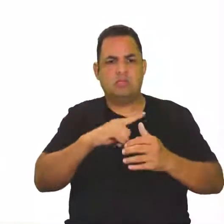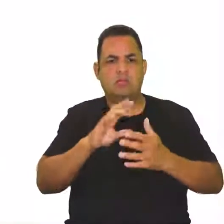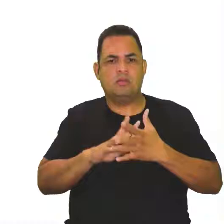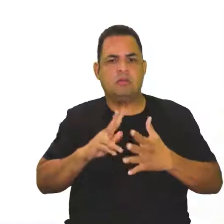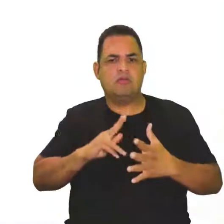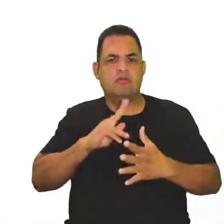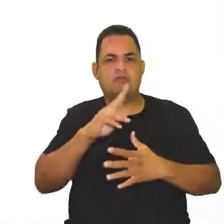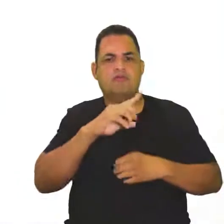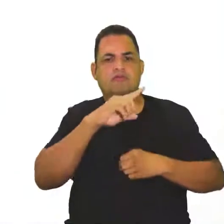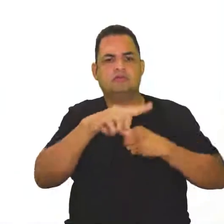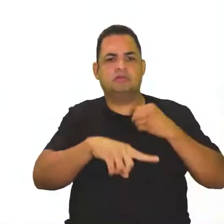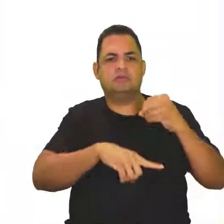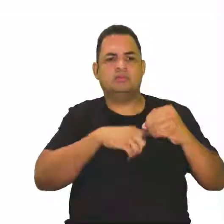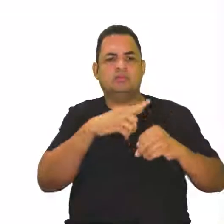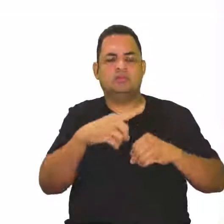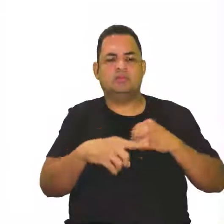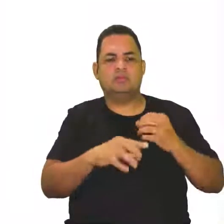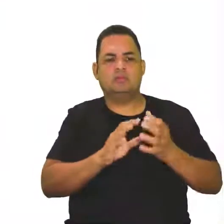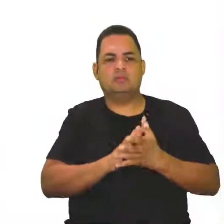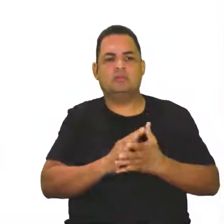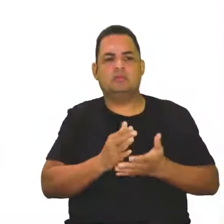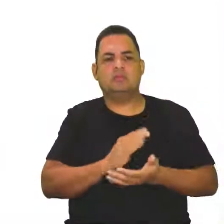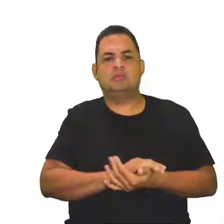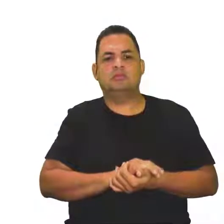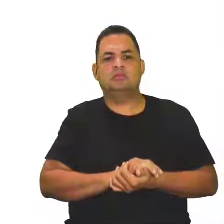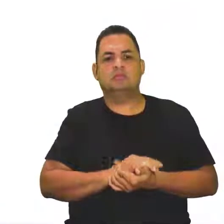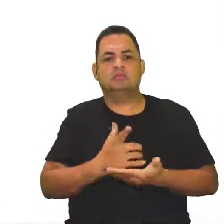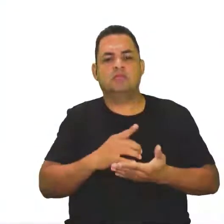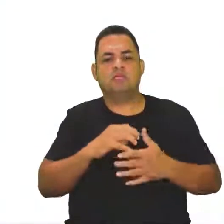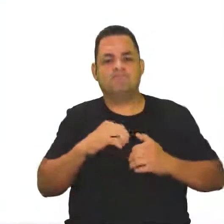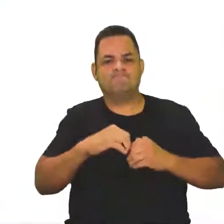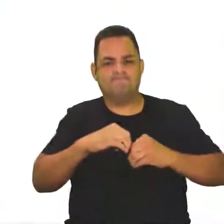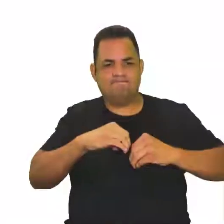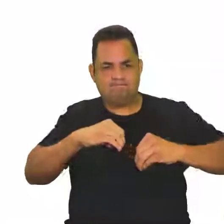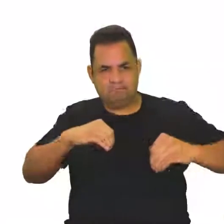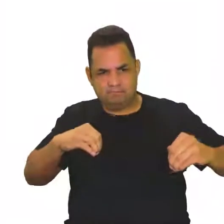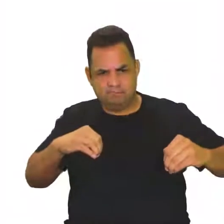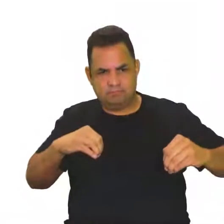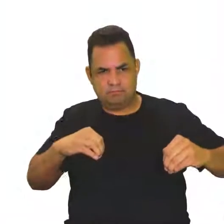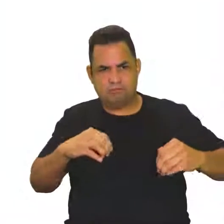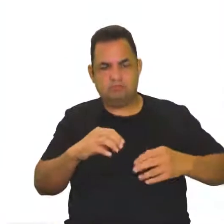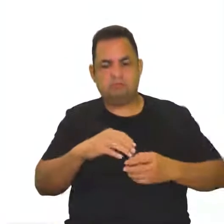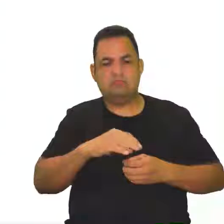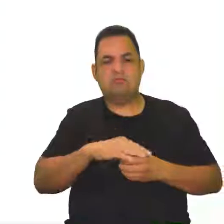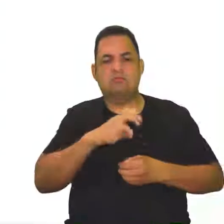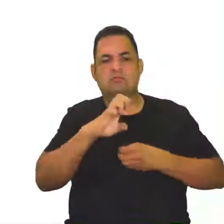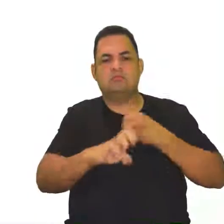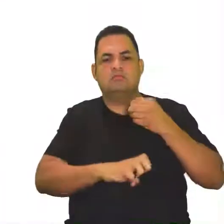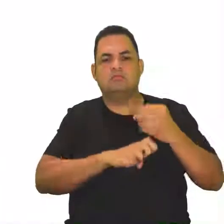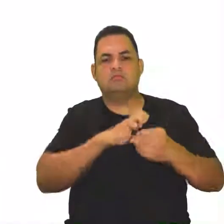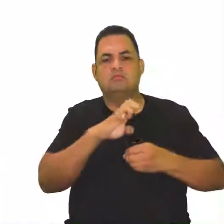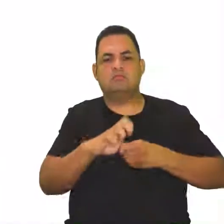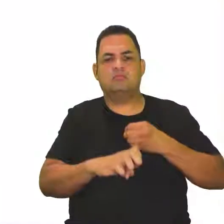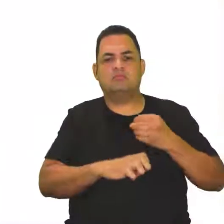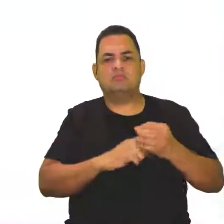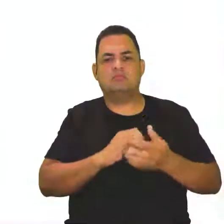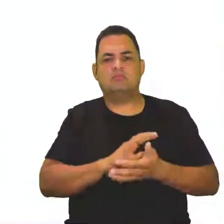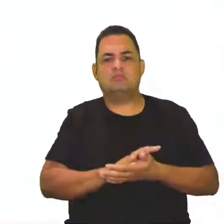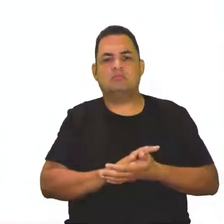sobre os átomos desse campo, tentando arrancar dele alguns de seus